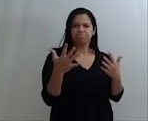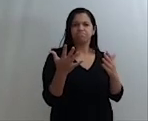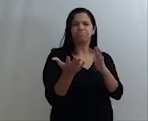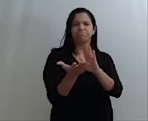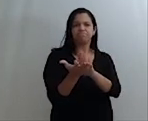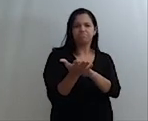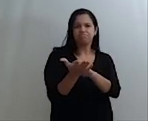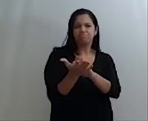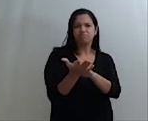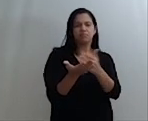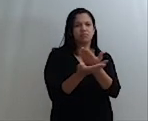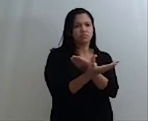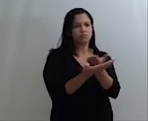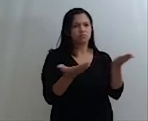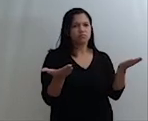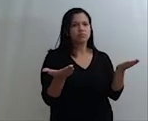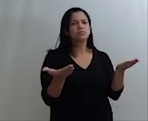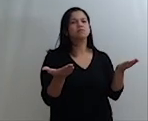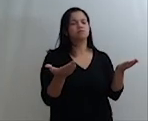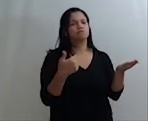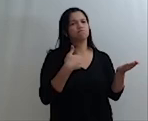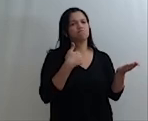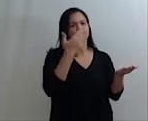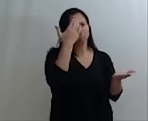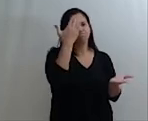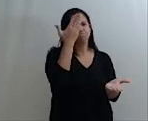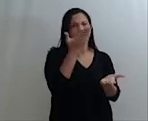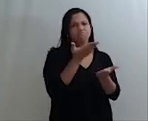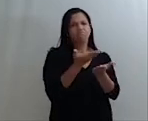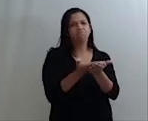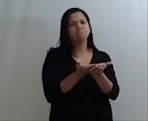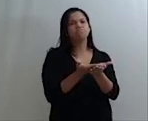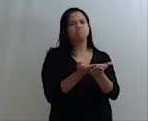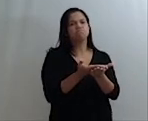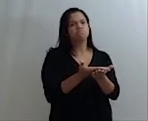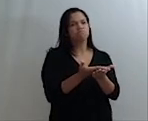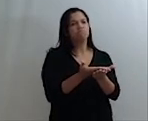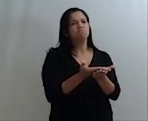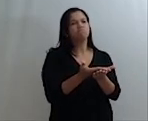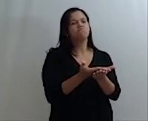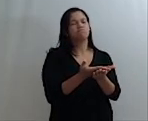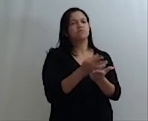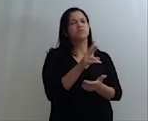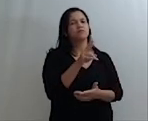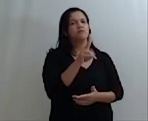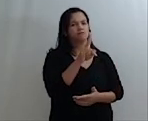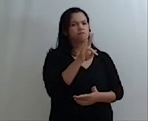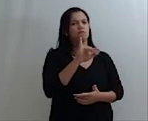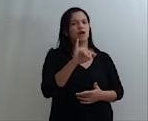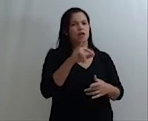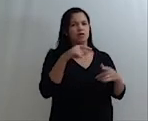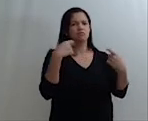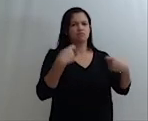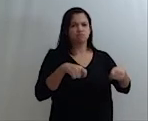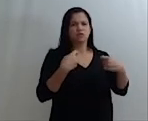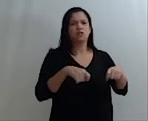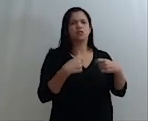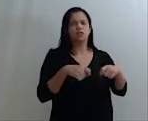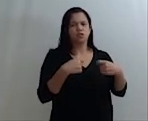e creio que realmente nós vamos ter mais mais criteriosos na